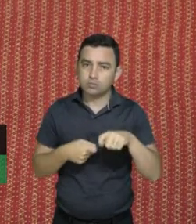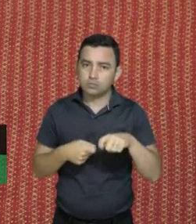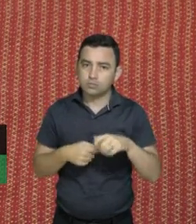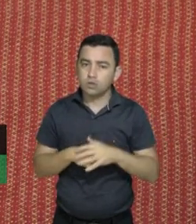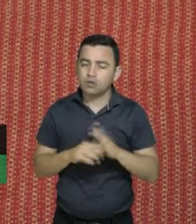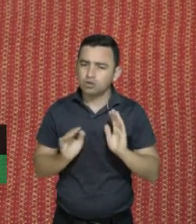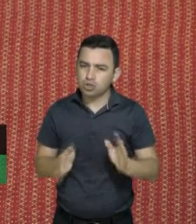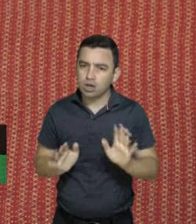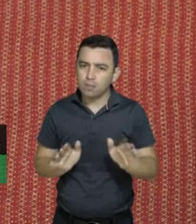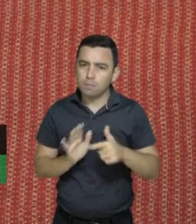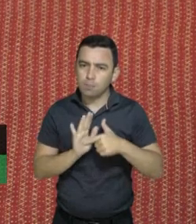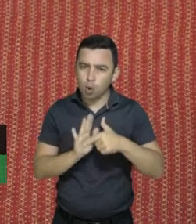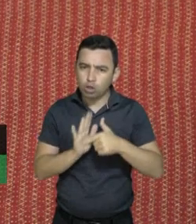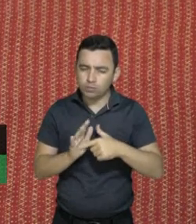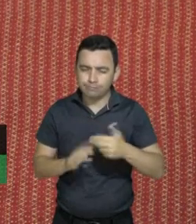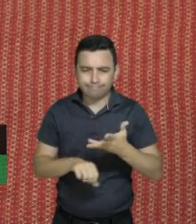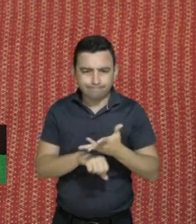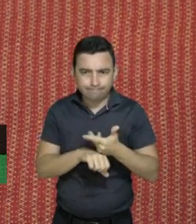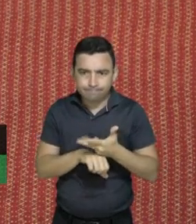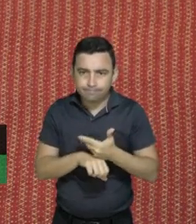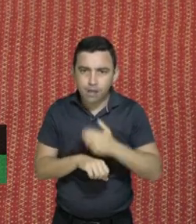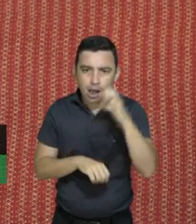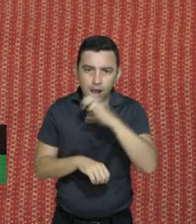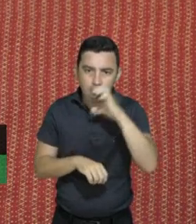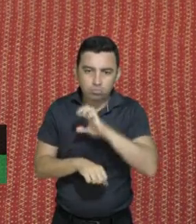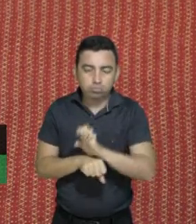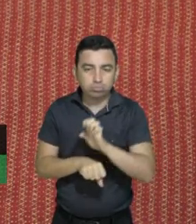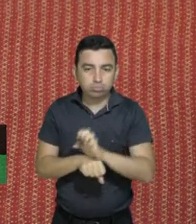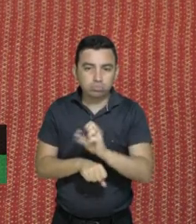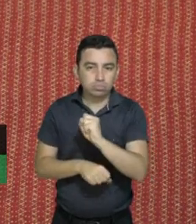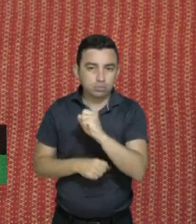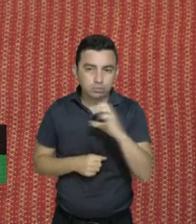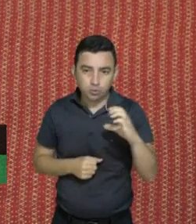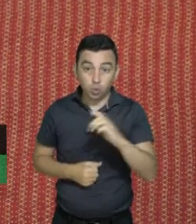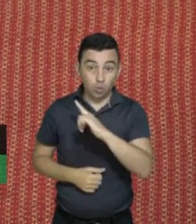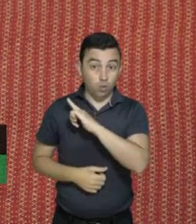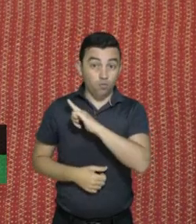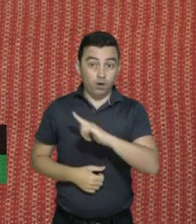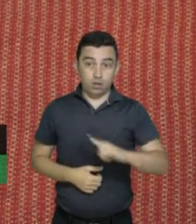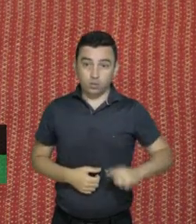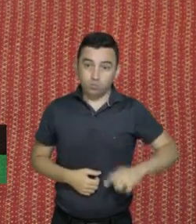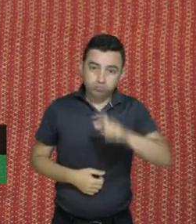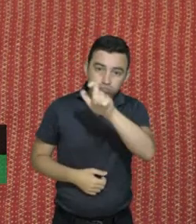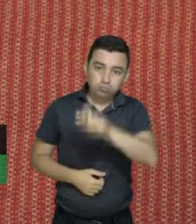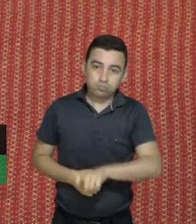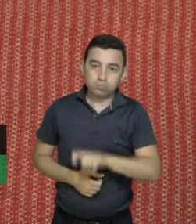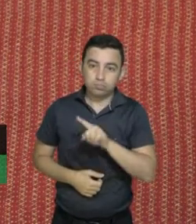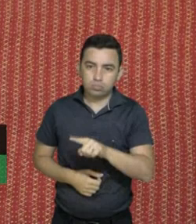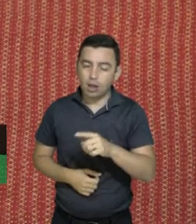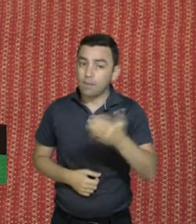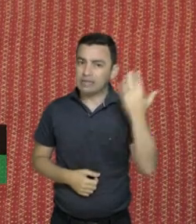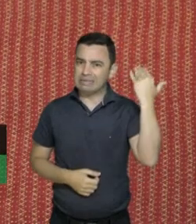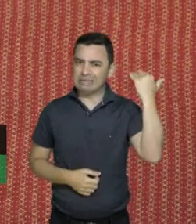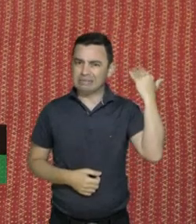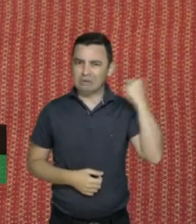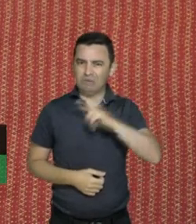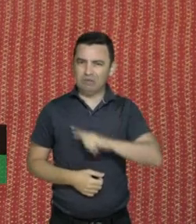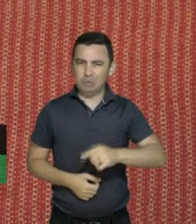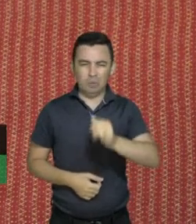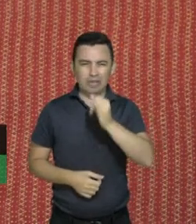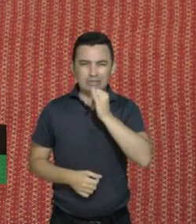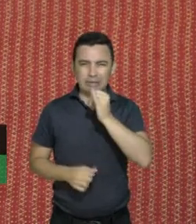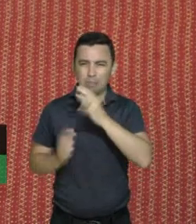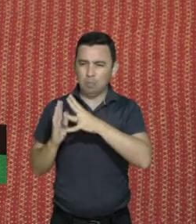um novo dinamismo ao estado o governador o antigo Governador que dava o mal exemplo